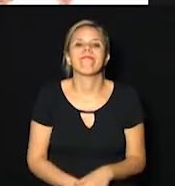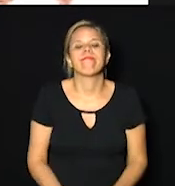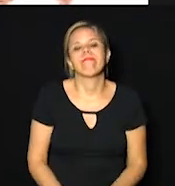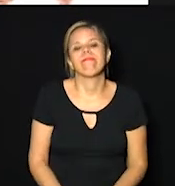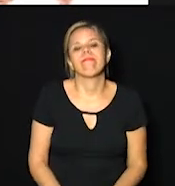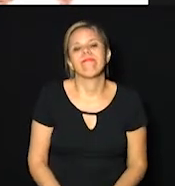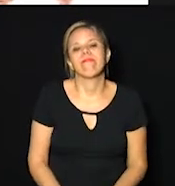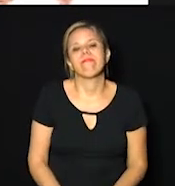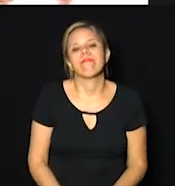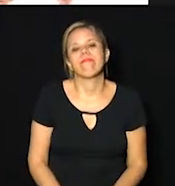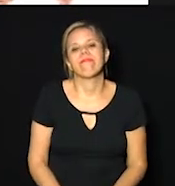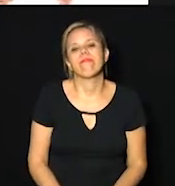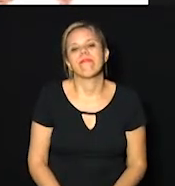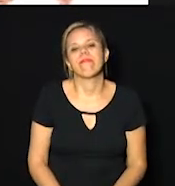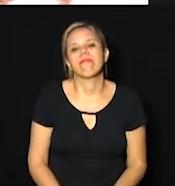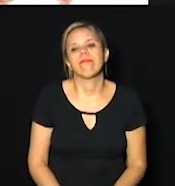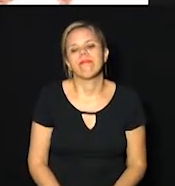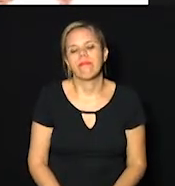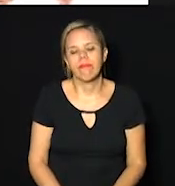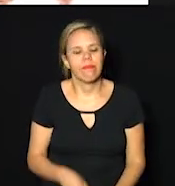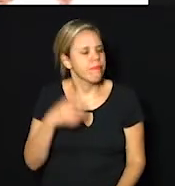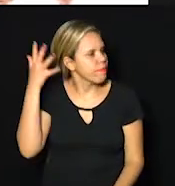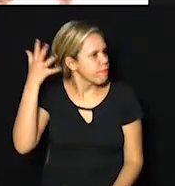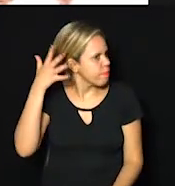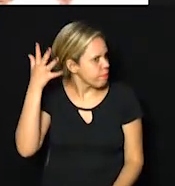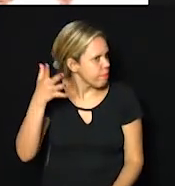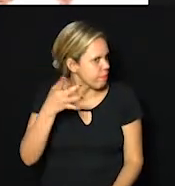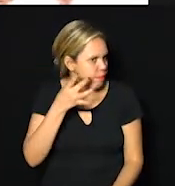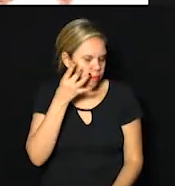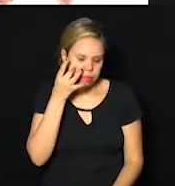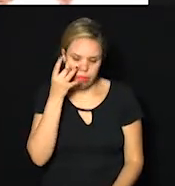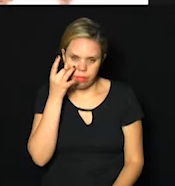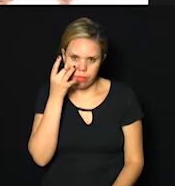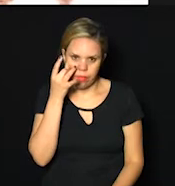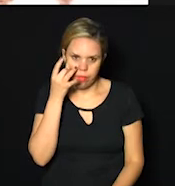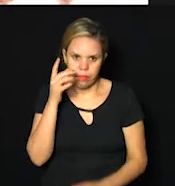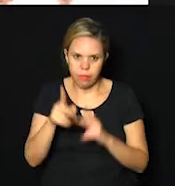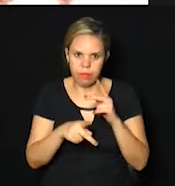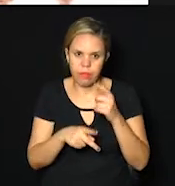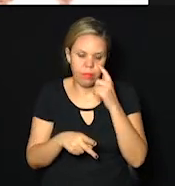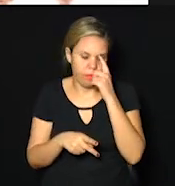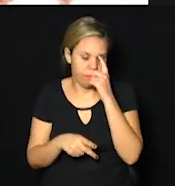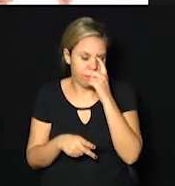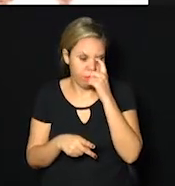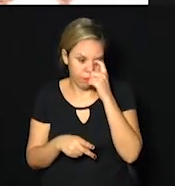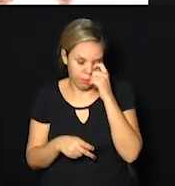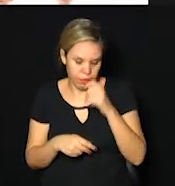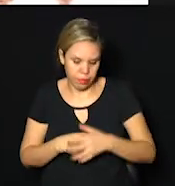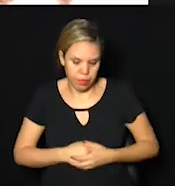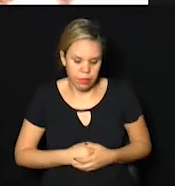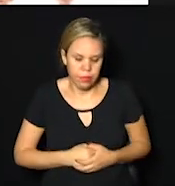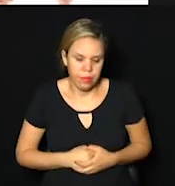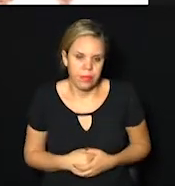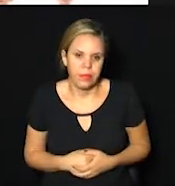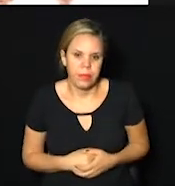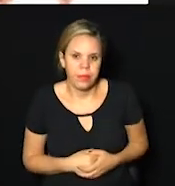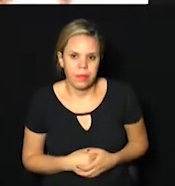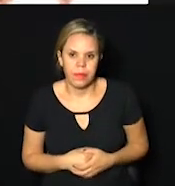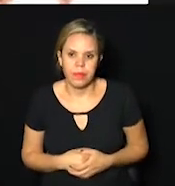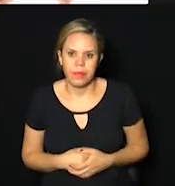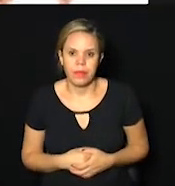quando a palestra é presencial, porque às vezes as pessoas olham para